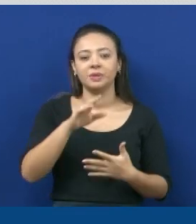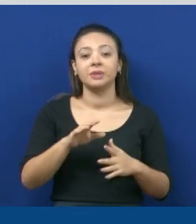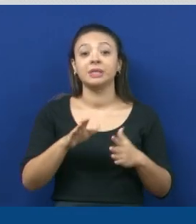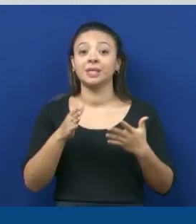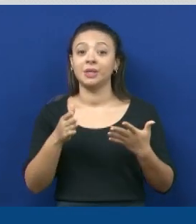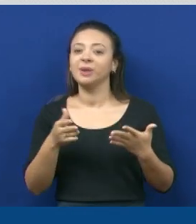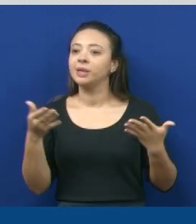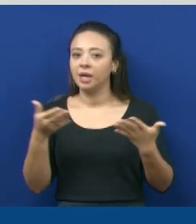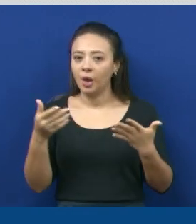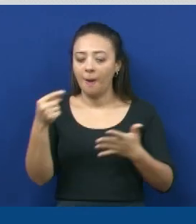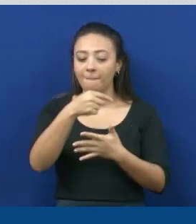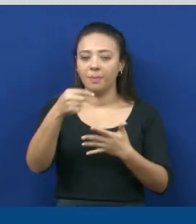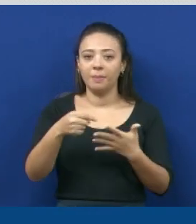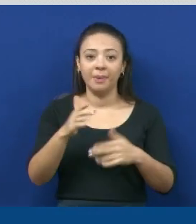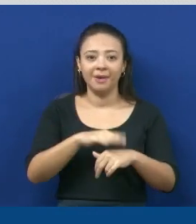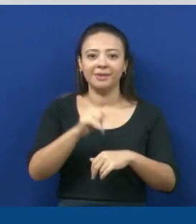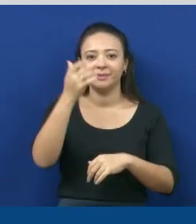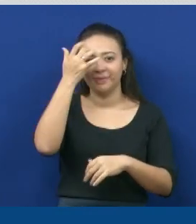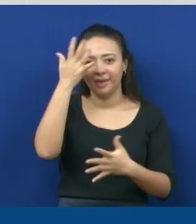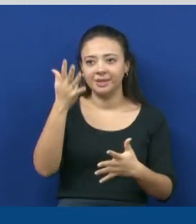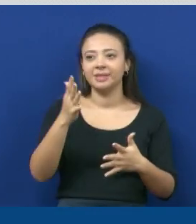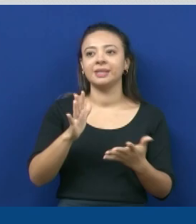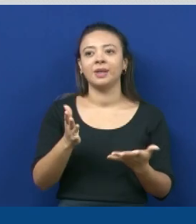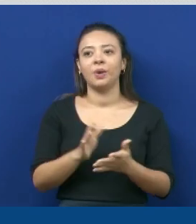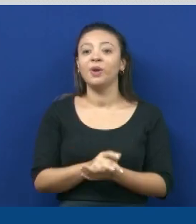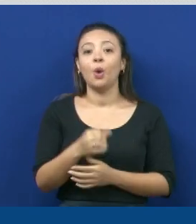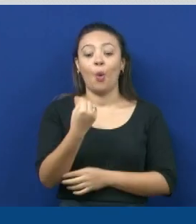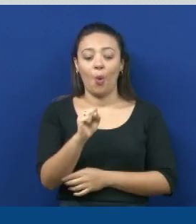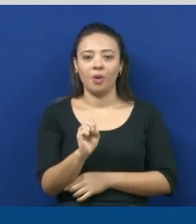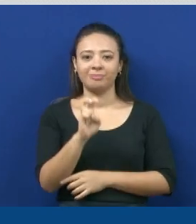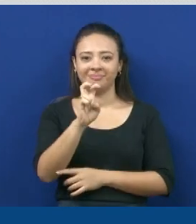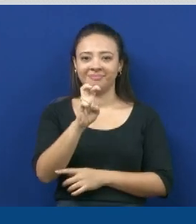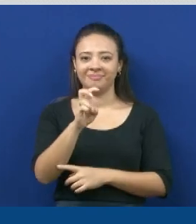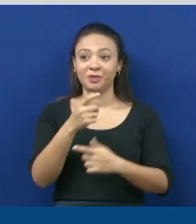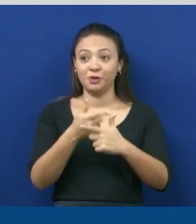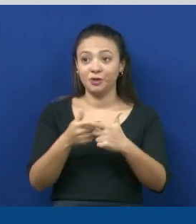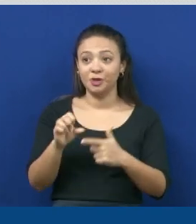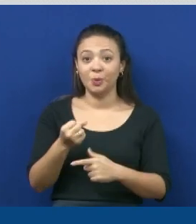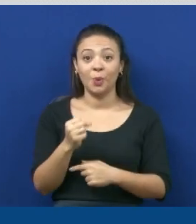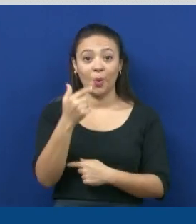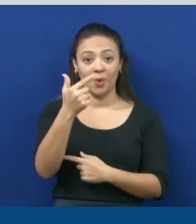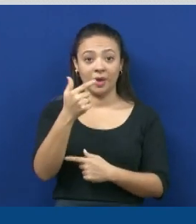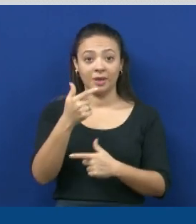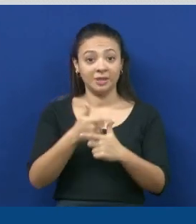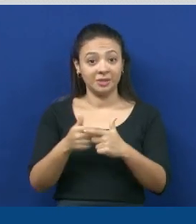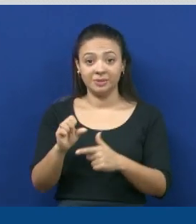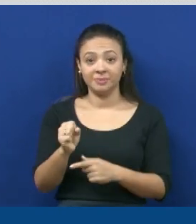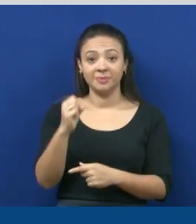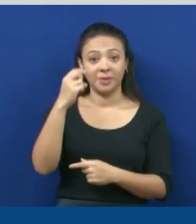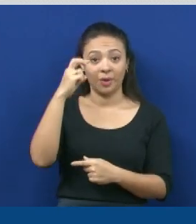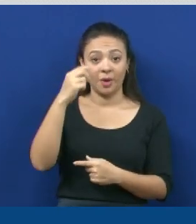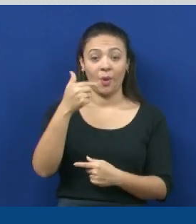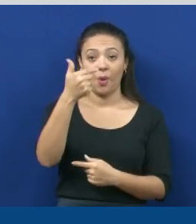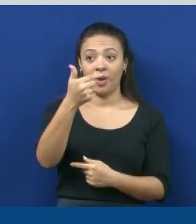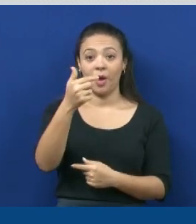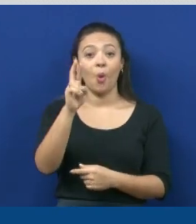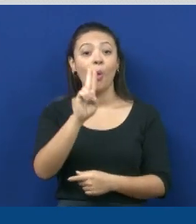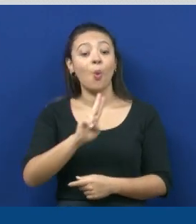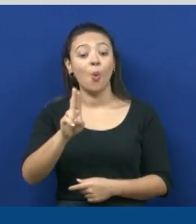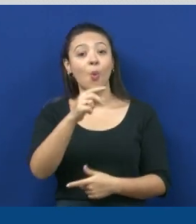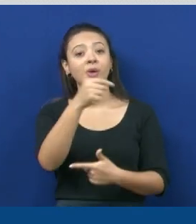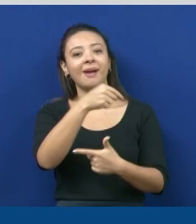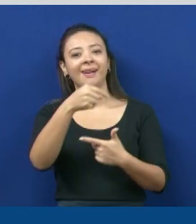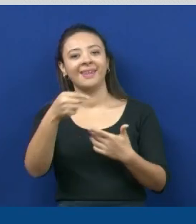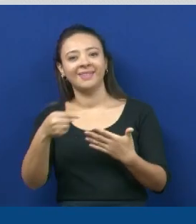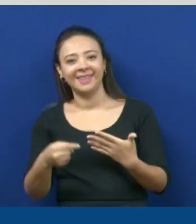Ou seja, 8 elevado a 5, dividido por 8 ao quadrado, dividido por 8 ao quadrado, é simplesmente 8. Aplicando a propriedade, ó,